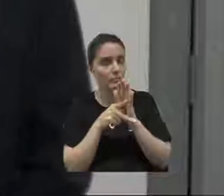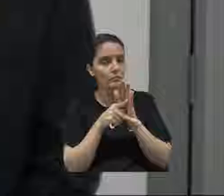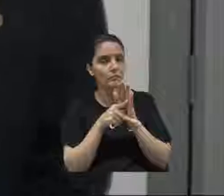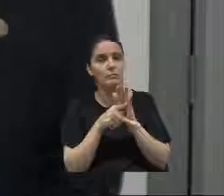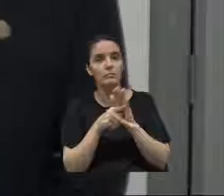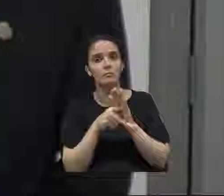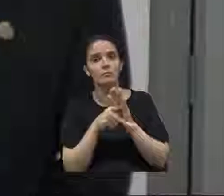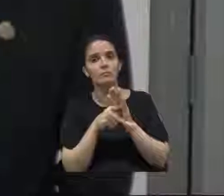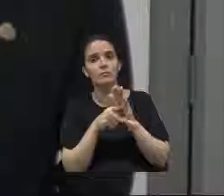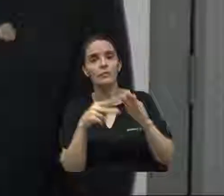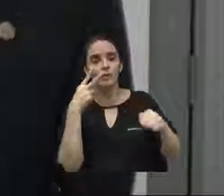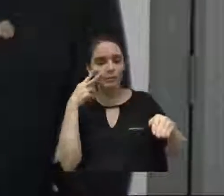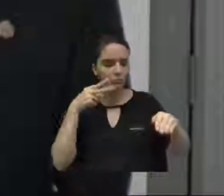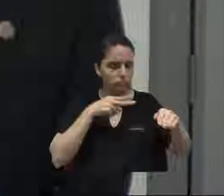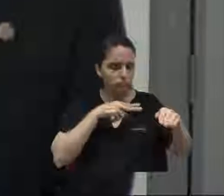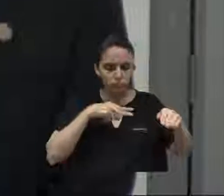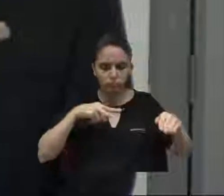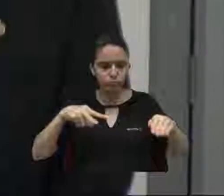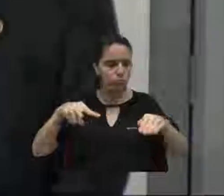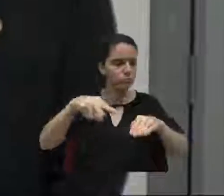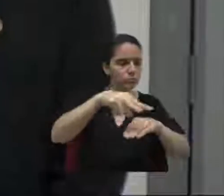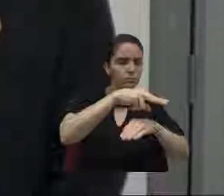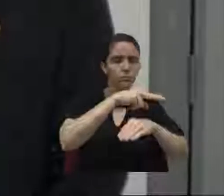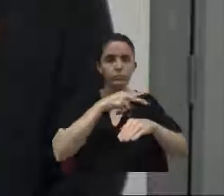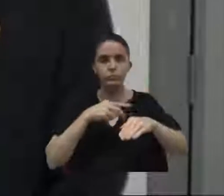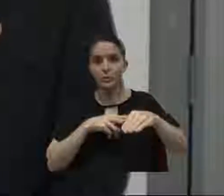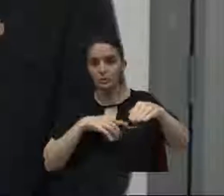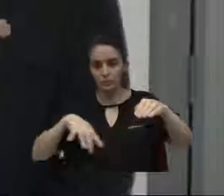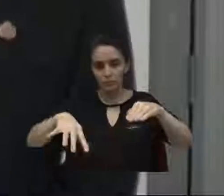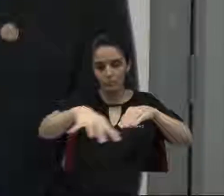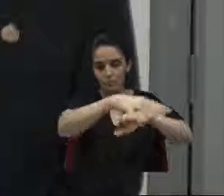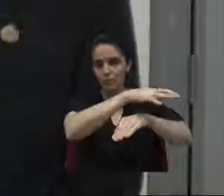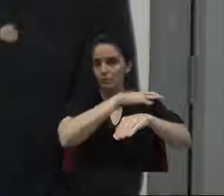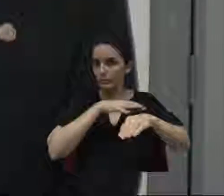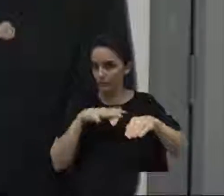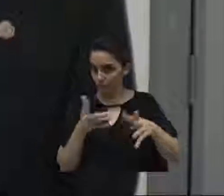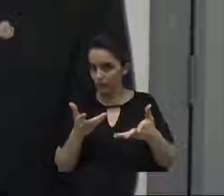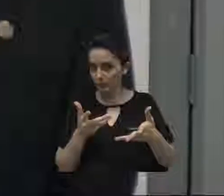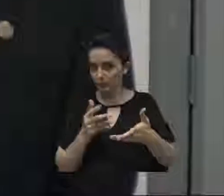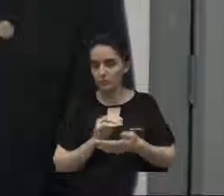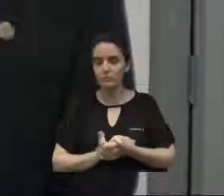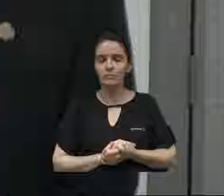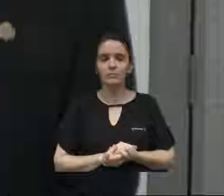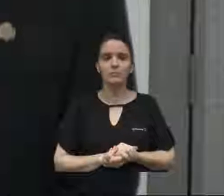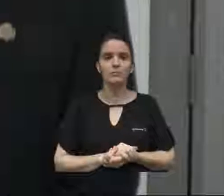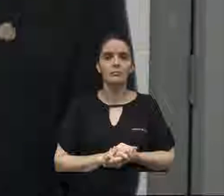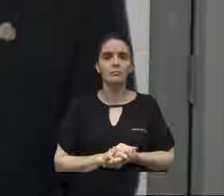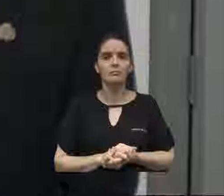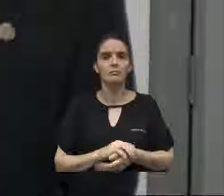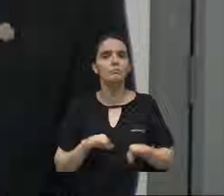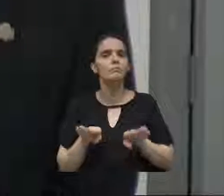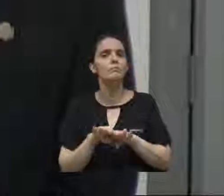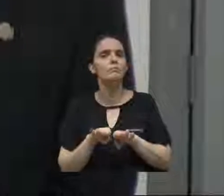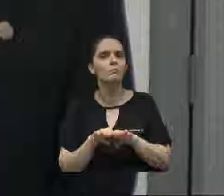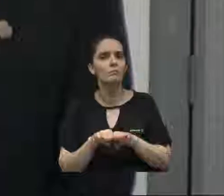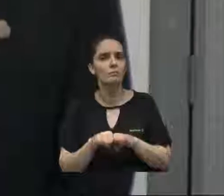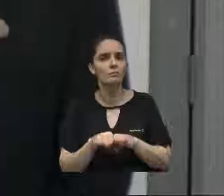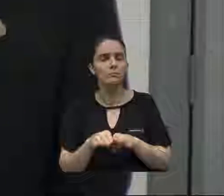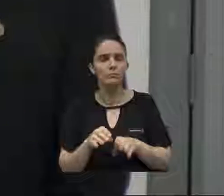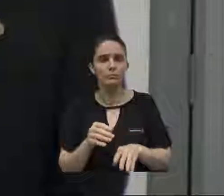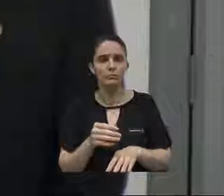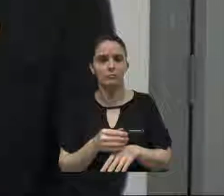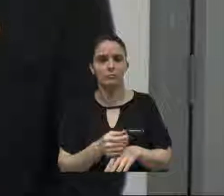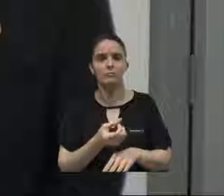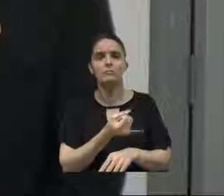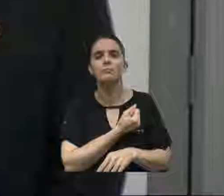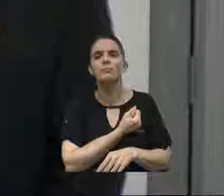a segurança daquele local, além do patrimônio? E qual o número de espécies de